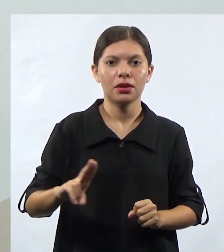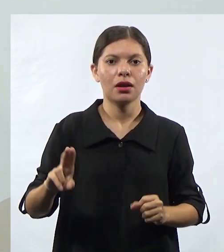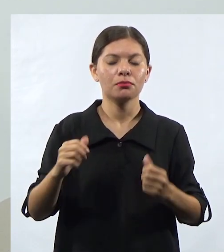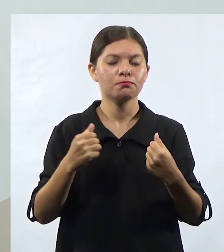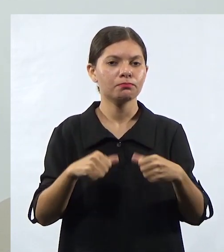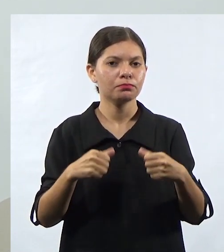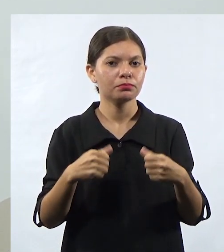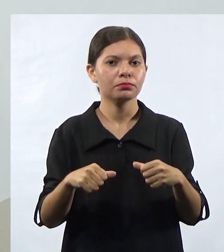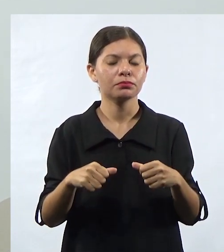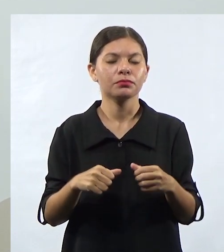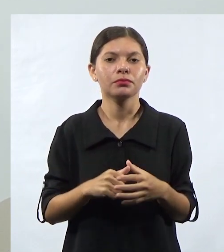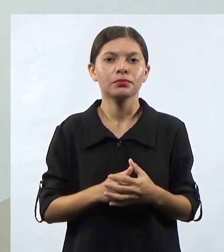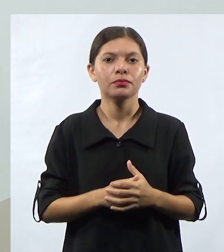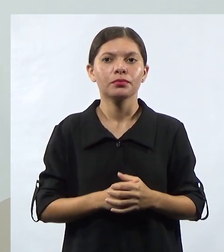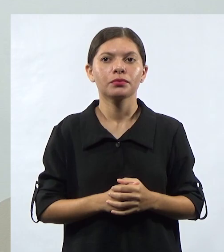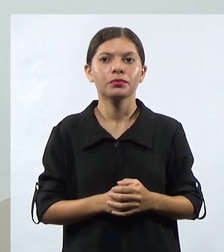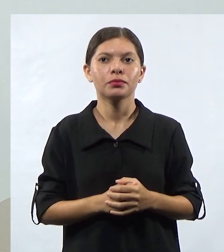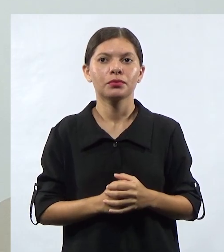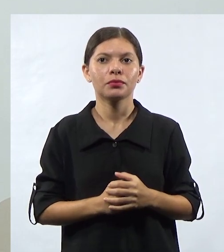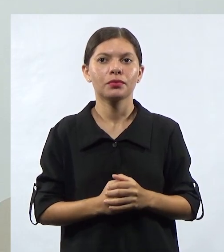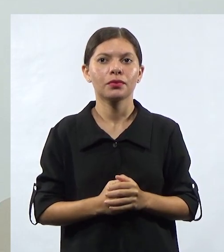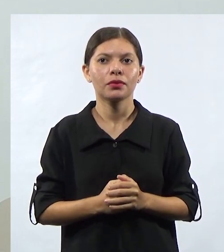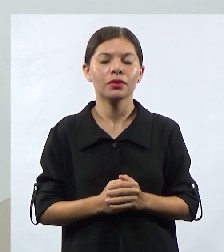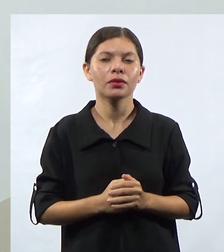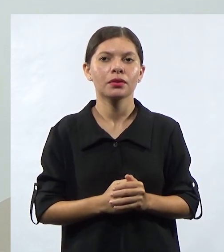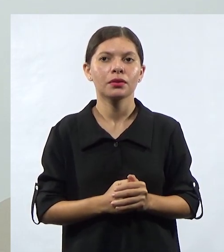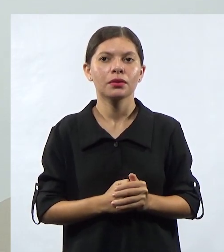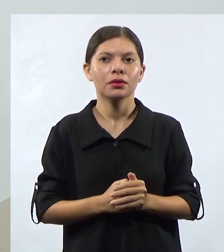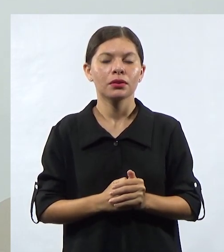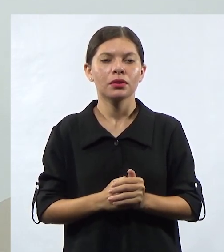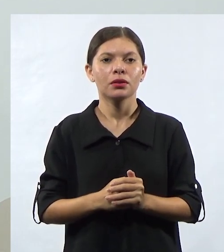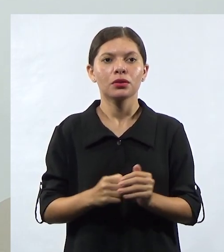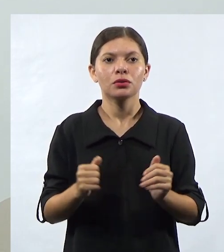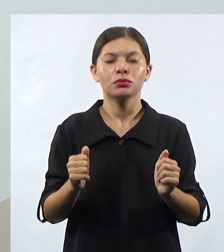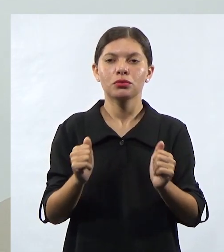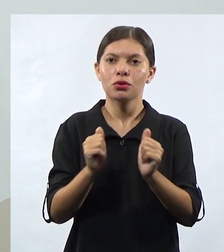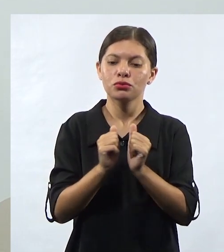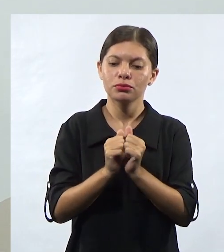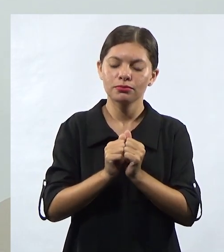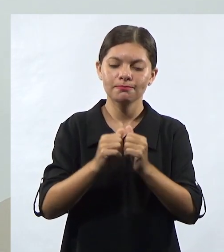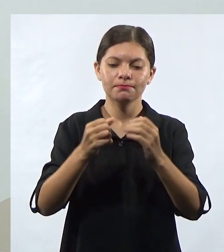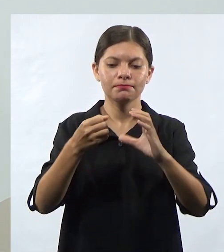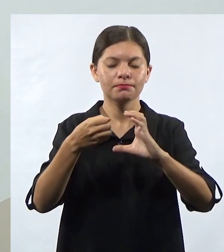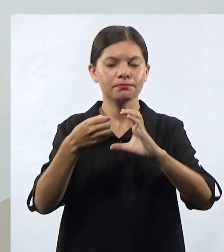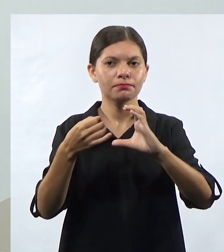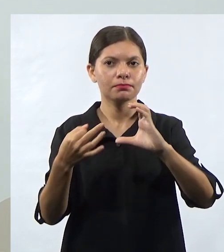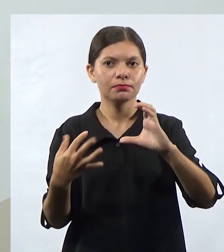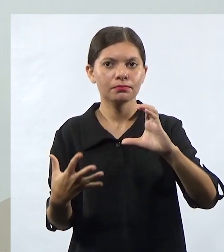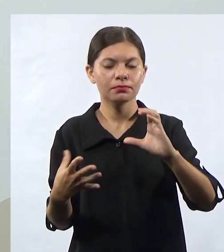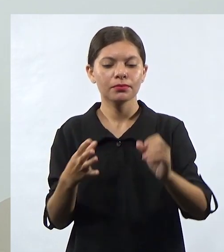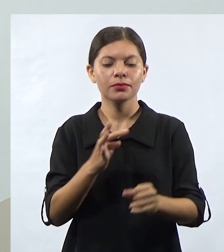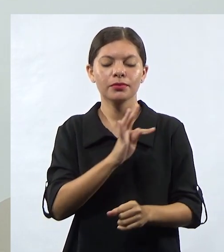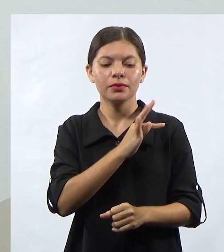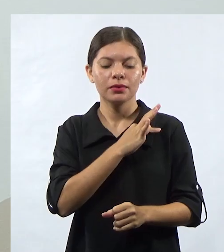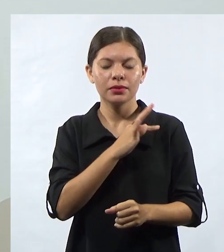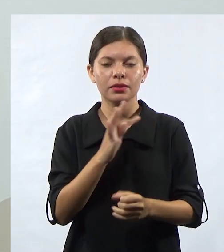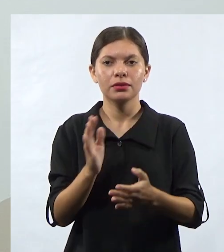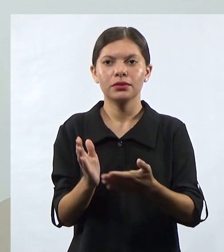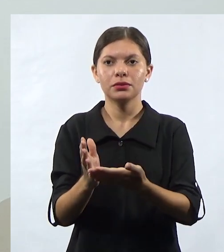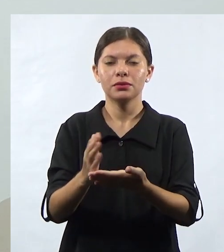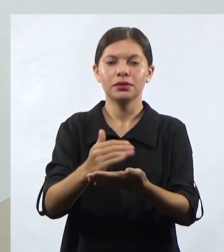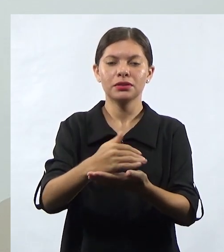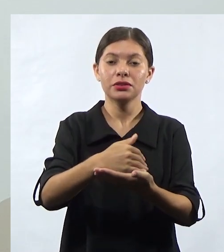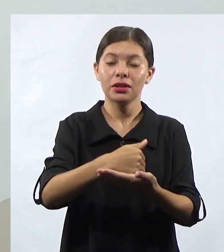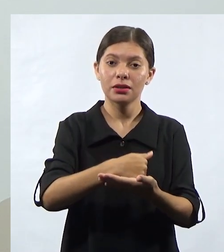ele não incorpora todas as características de uma técnica de coleta de